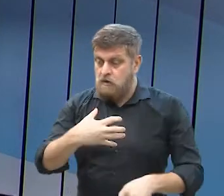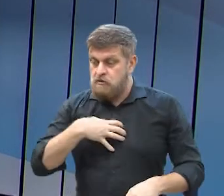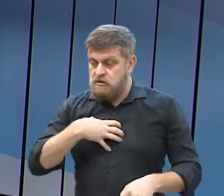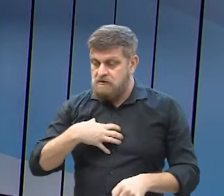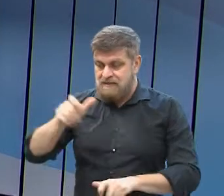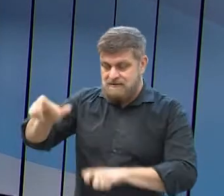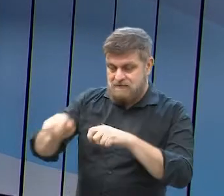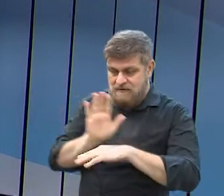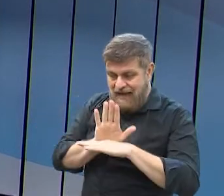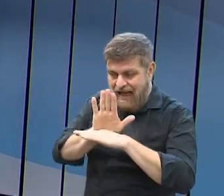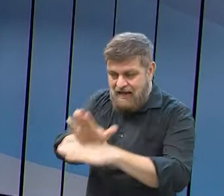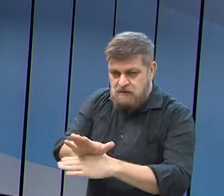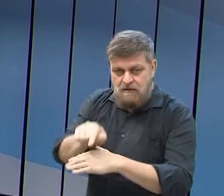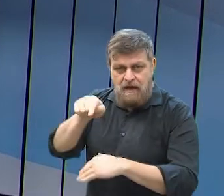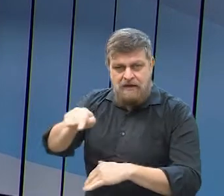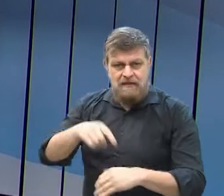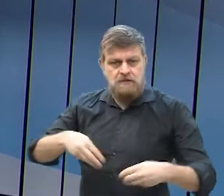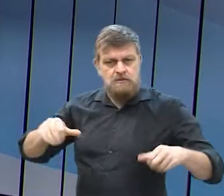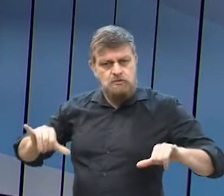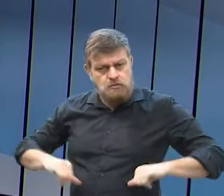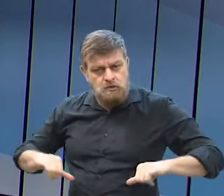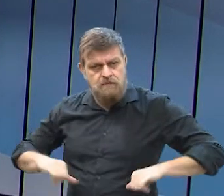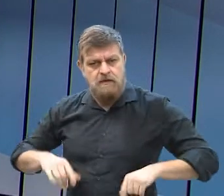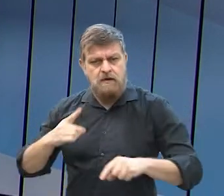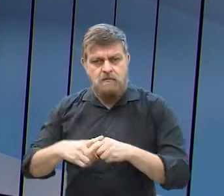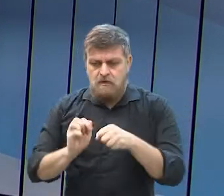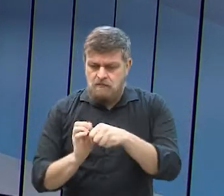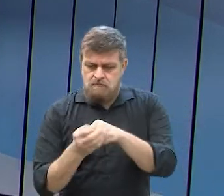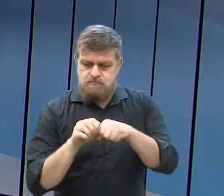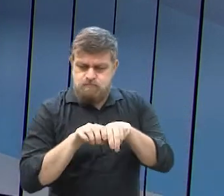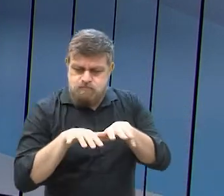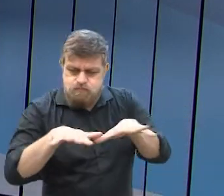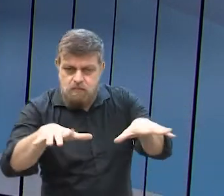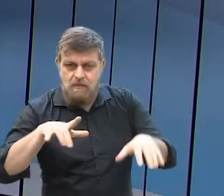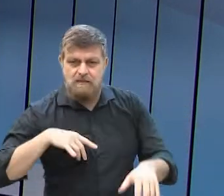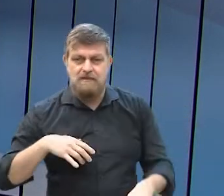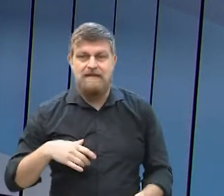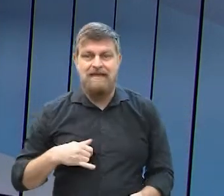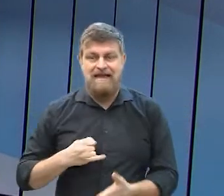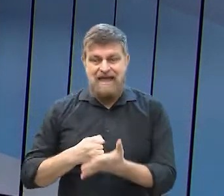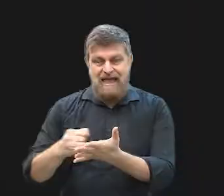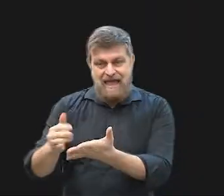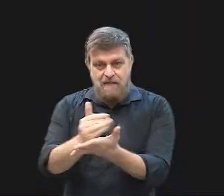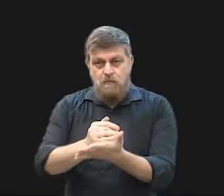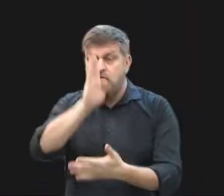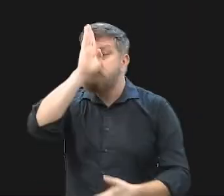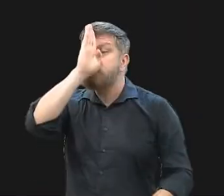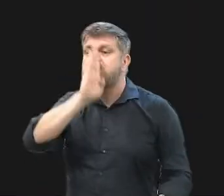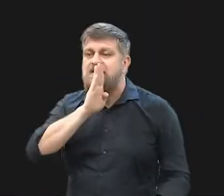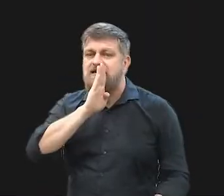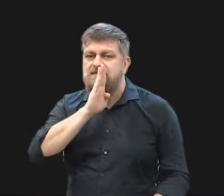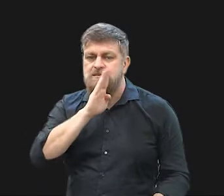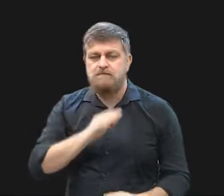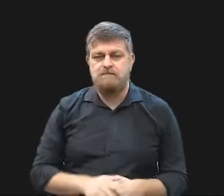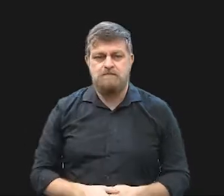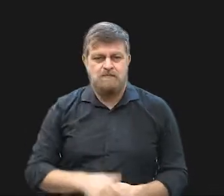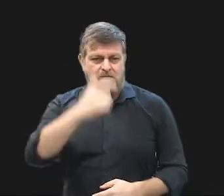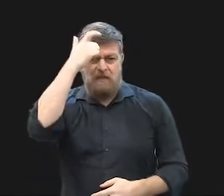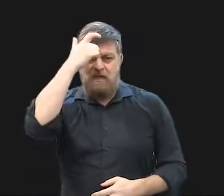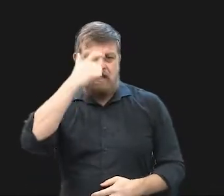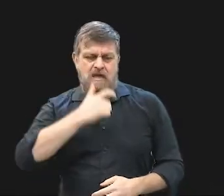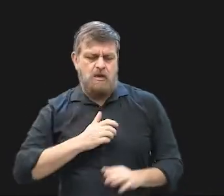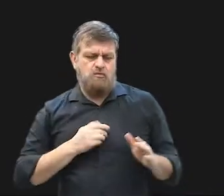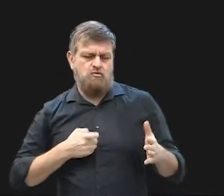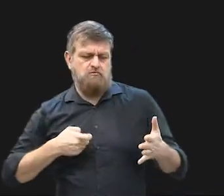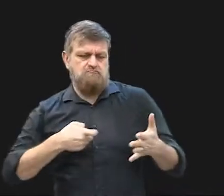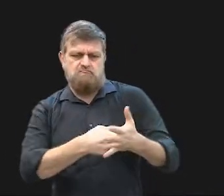essas pessoas que foram penalizadas por conta da pandemia, a isenção do imposto. Perfeito. E aqui eu não estou nem tocando,